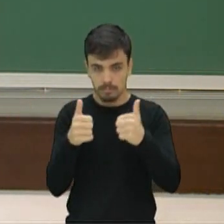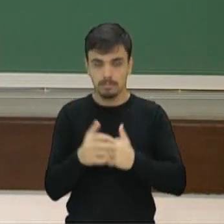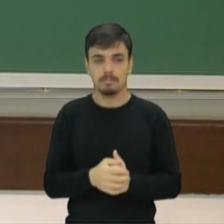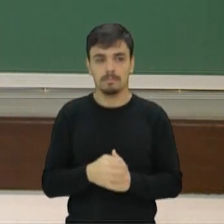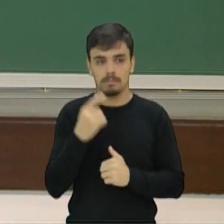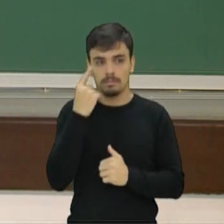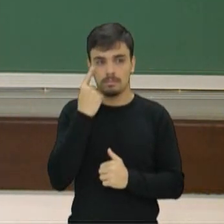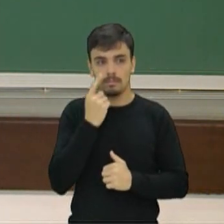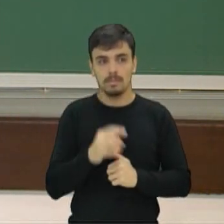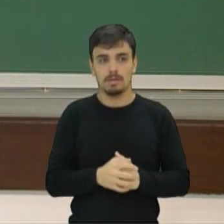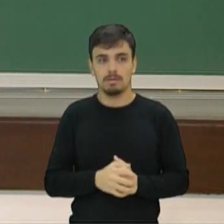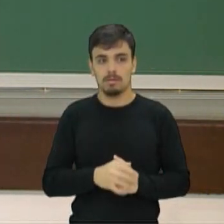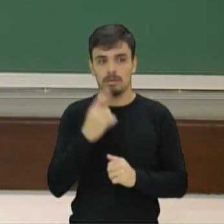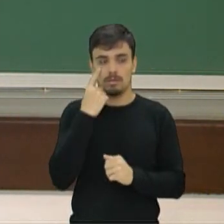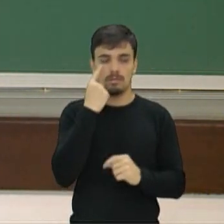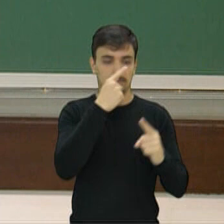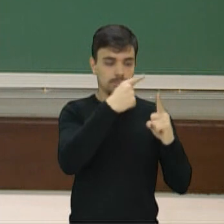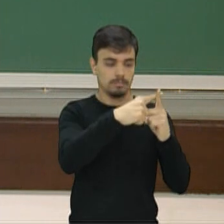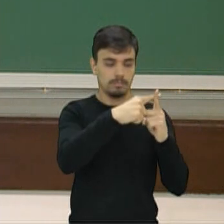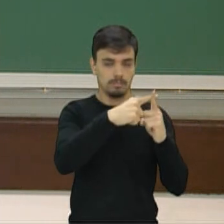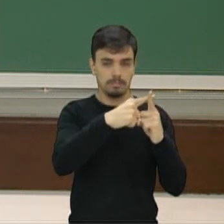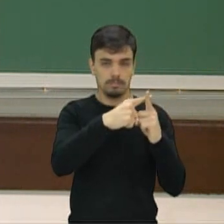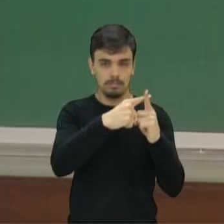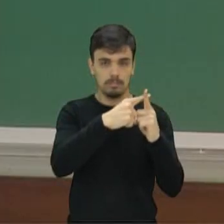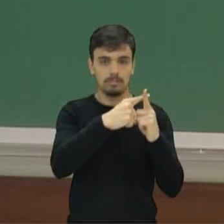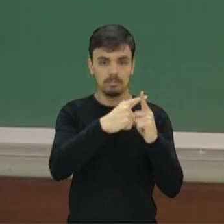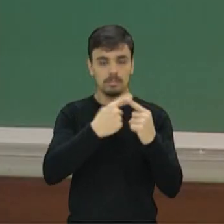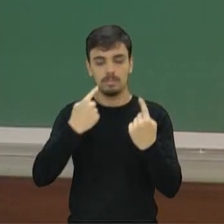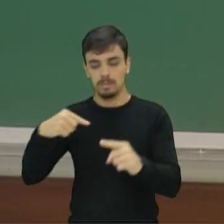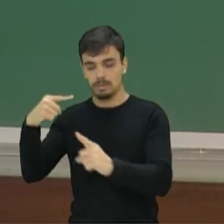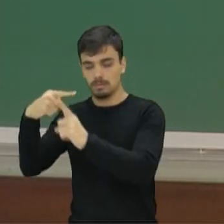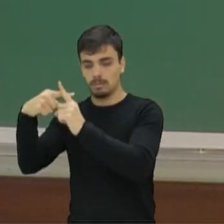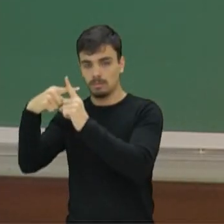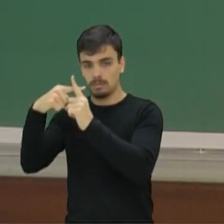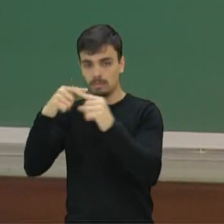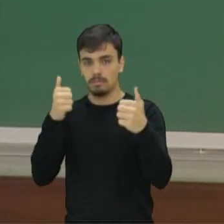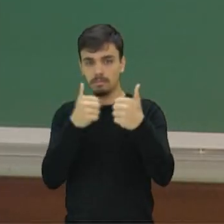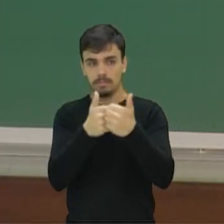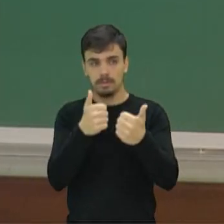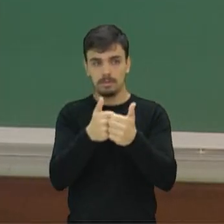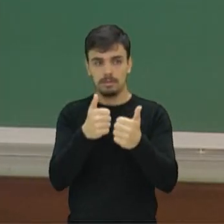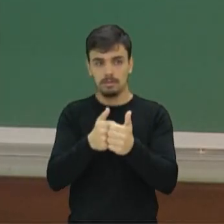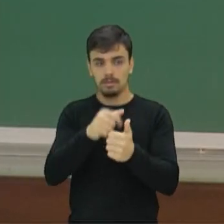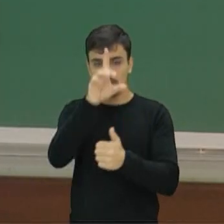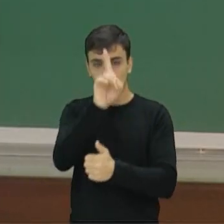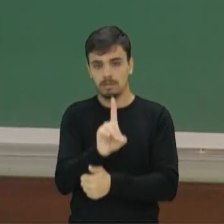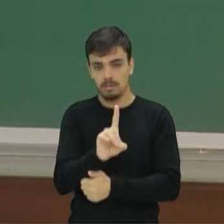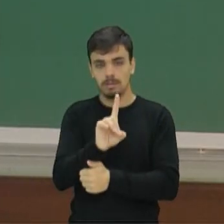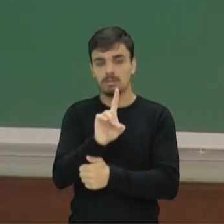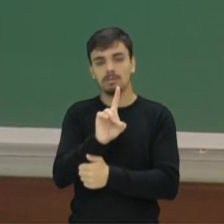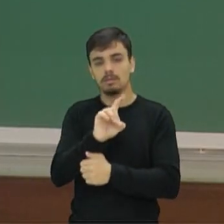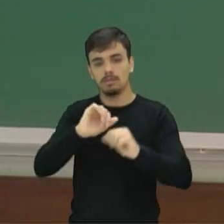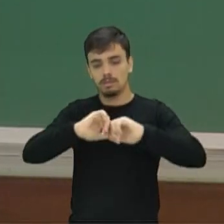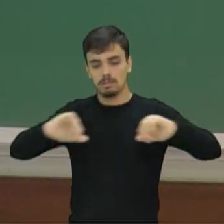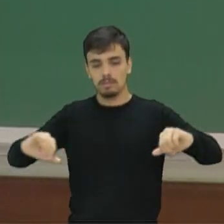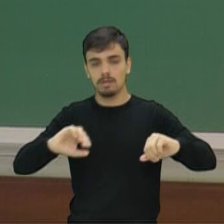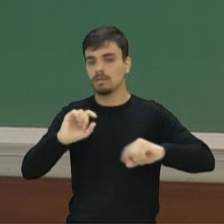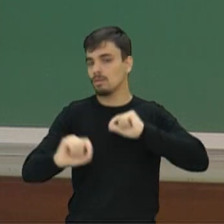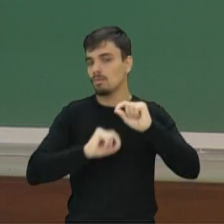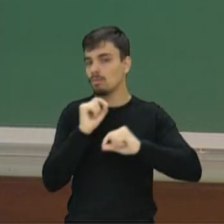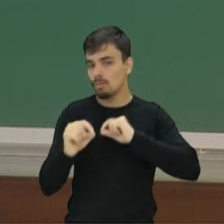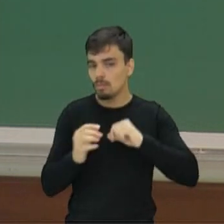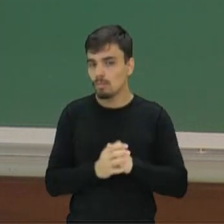duas cargas, uma carga positiva próximo de uma carga positiva, separados por uma distância d, vai ter